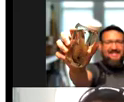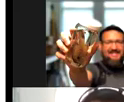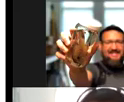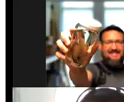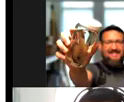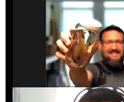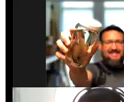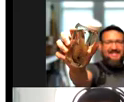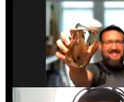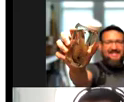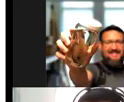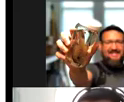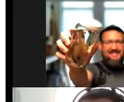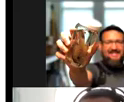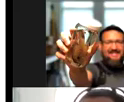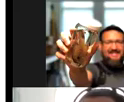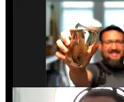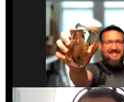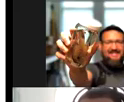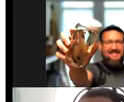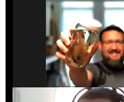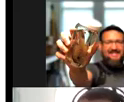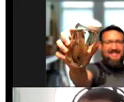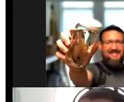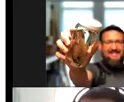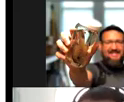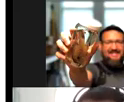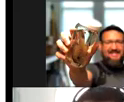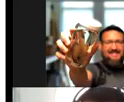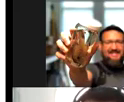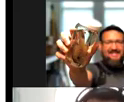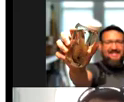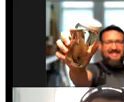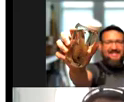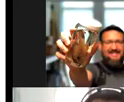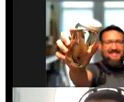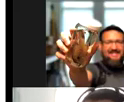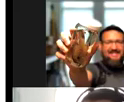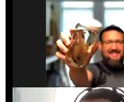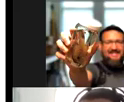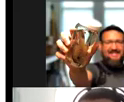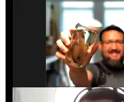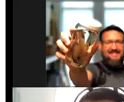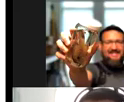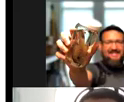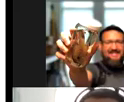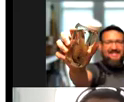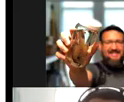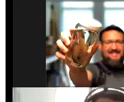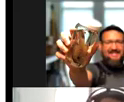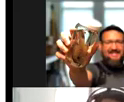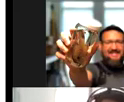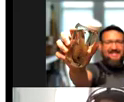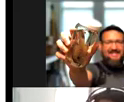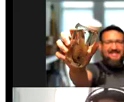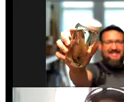as nossas predições, elas são extraídas dos dados, a gente tem que tomar um cuidado muito grande com os dados e também com os modelos que a gente está ajustando.